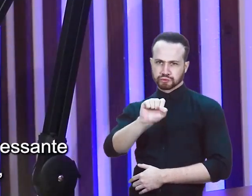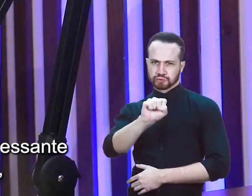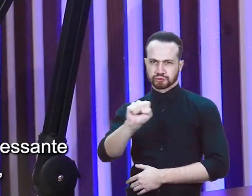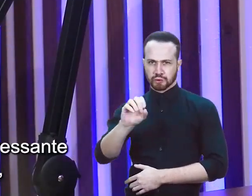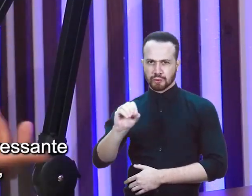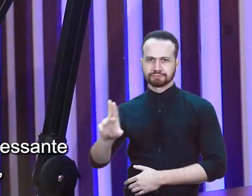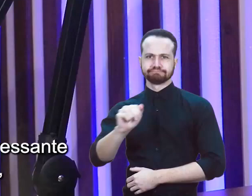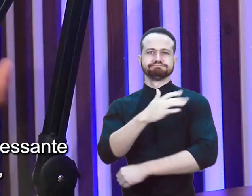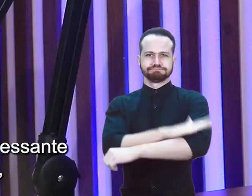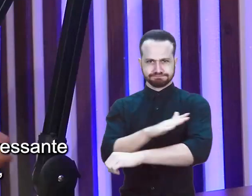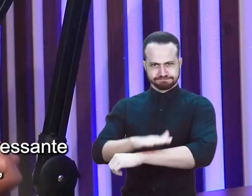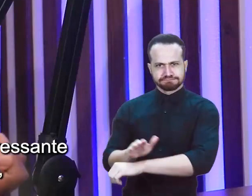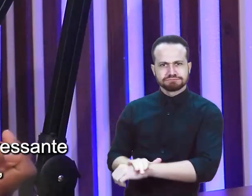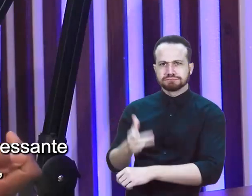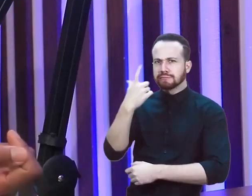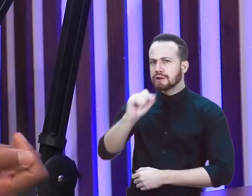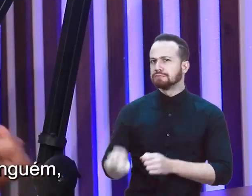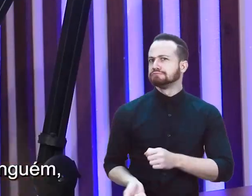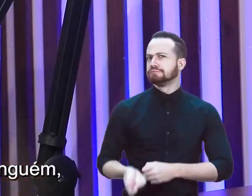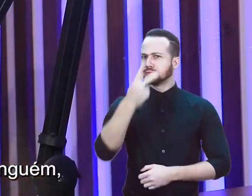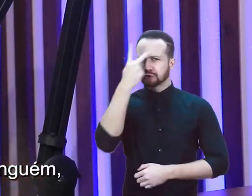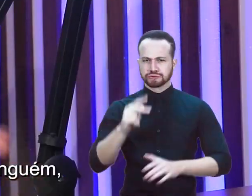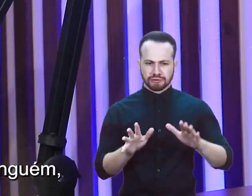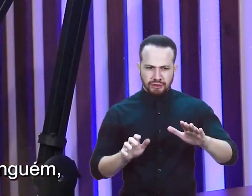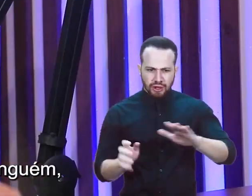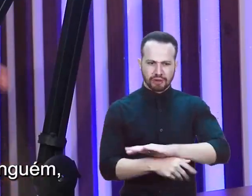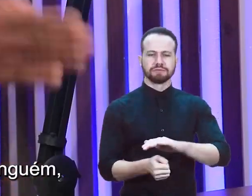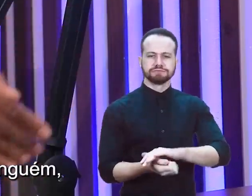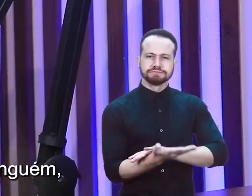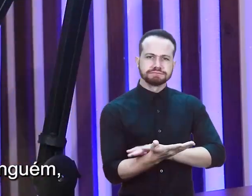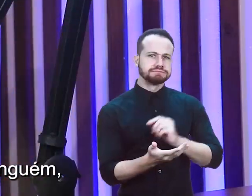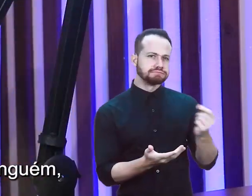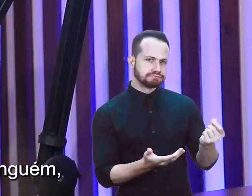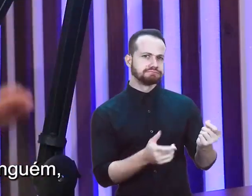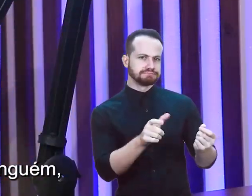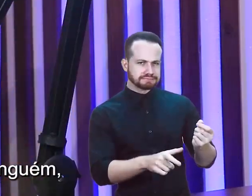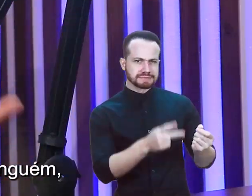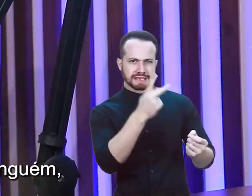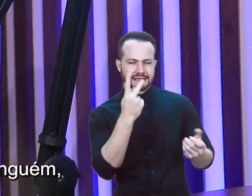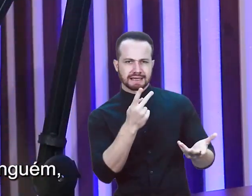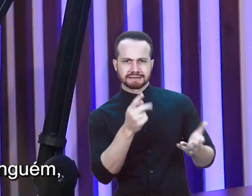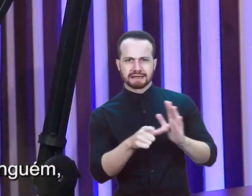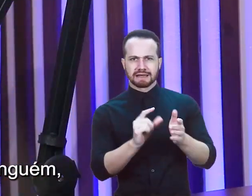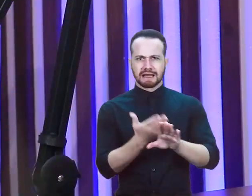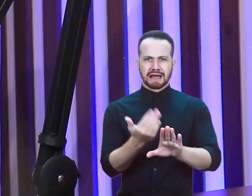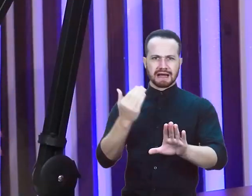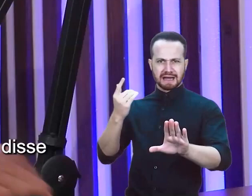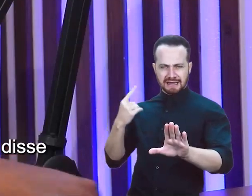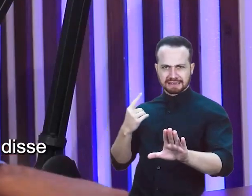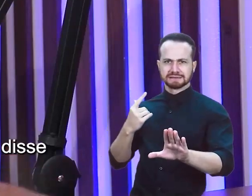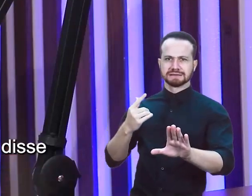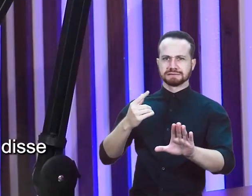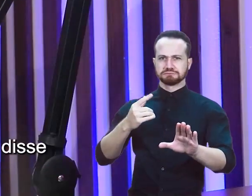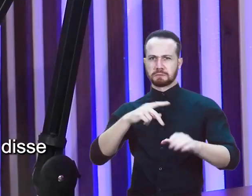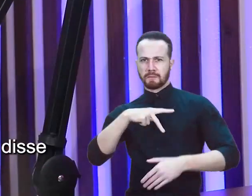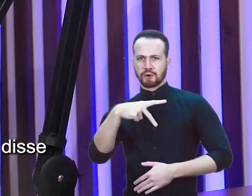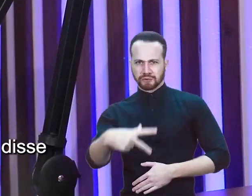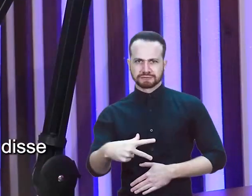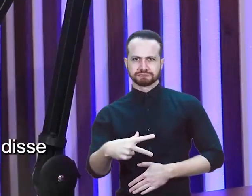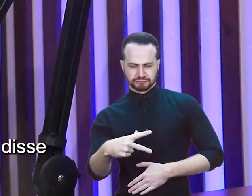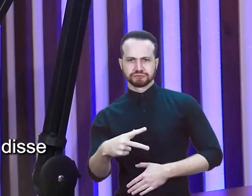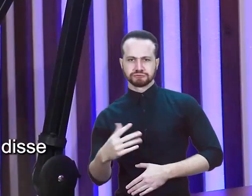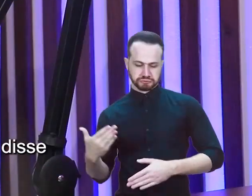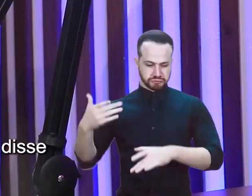muito interessante. Quem é o primeiro corrupto? Ele diz, é aquele que quando a terra não pertencia a ninguém, ele